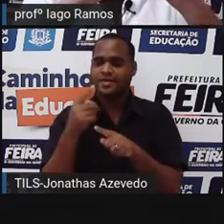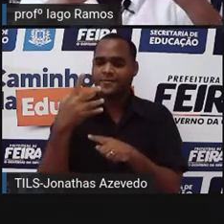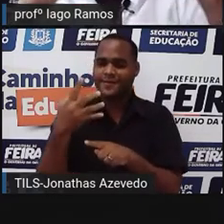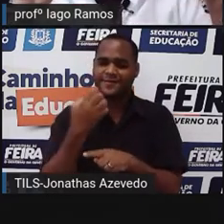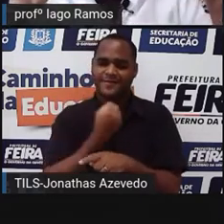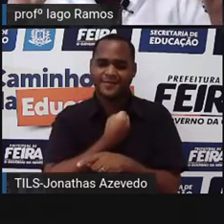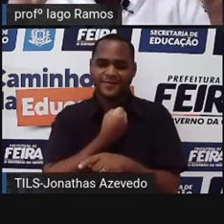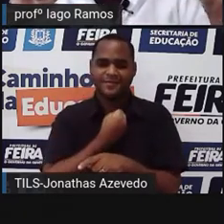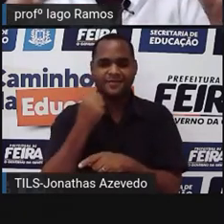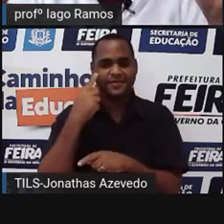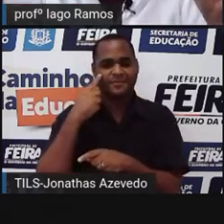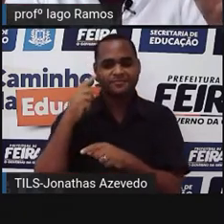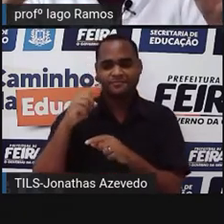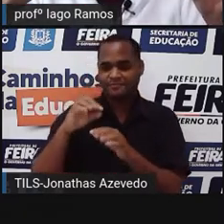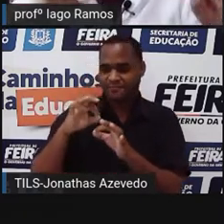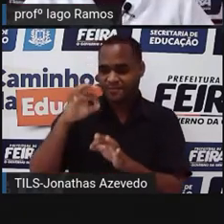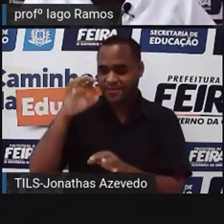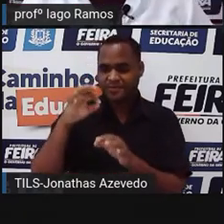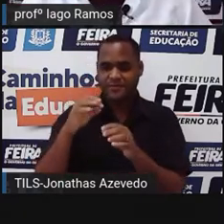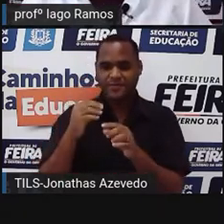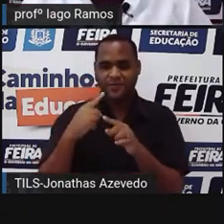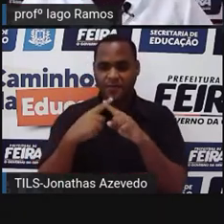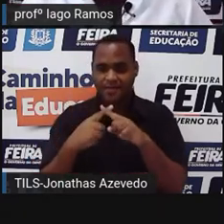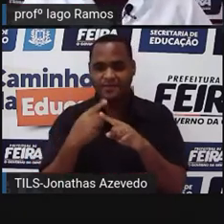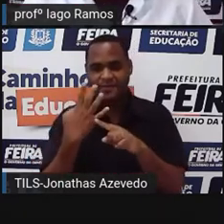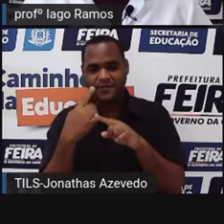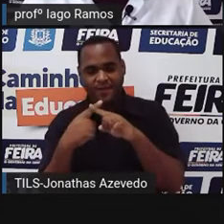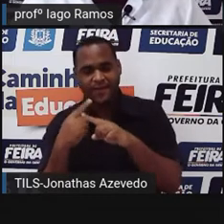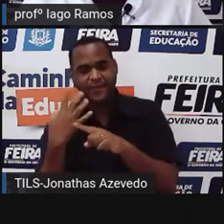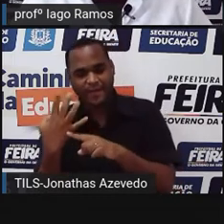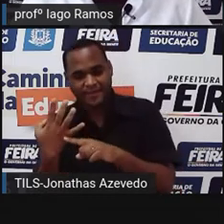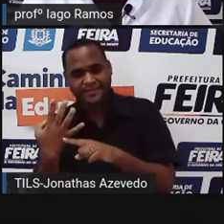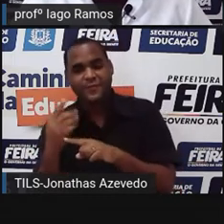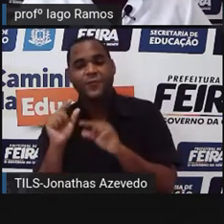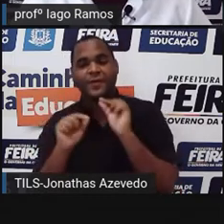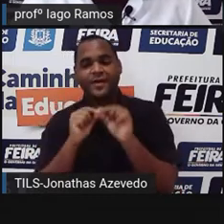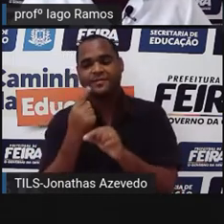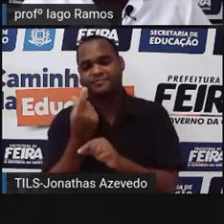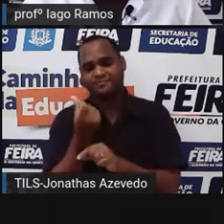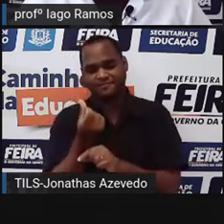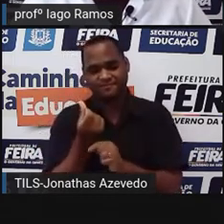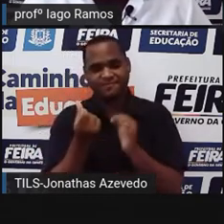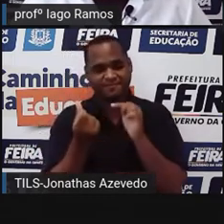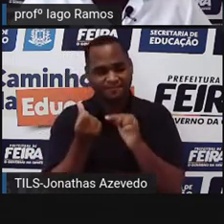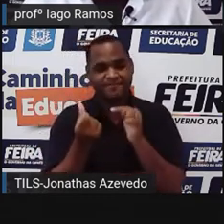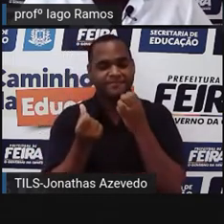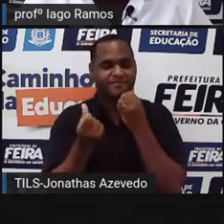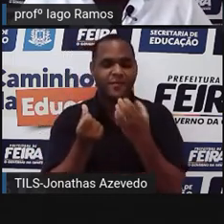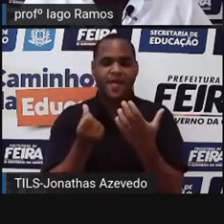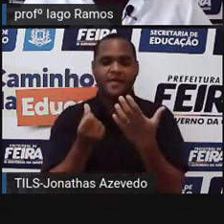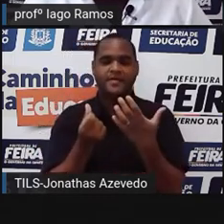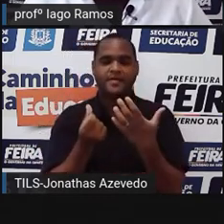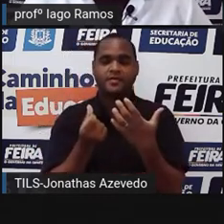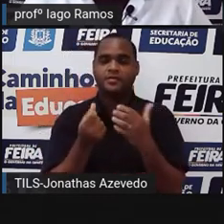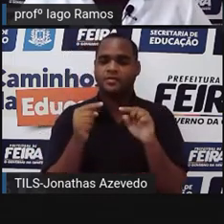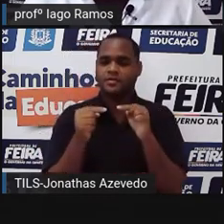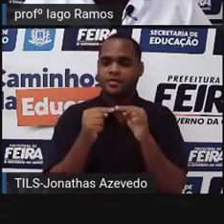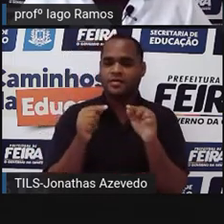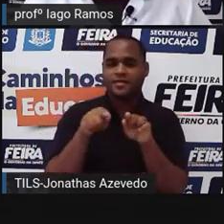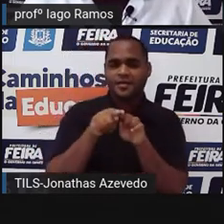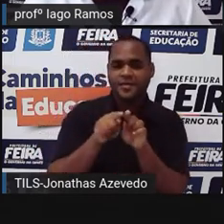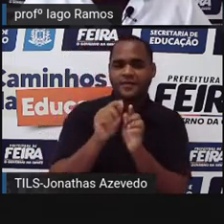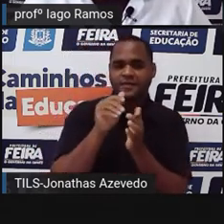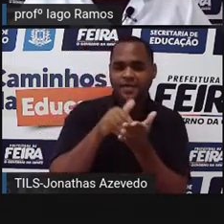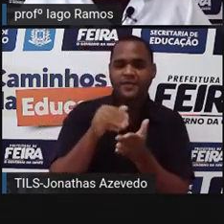Então, comprimento 4 vezes a altura é 4. 4 vezes 4, 16. E, por último, a área aqui